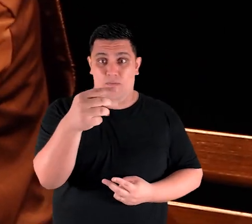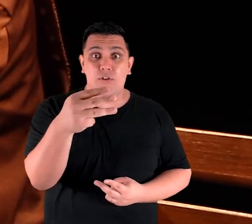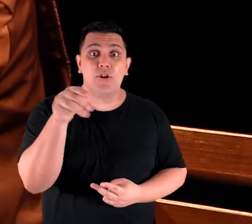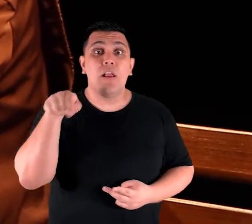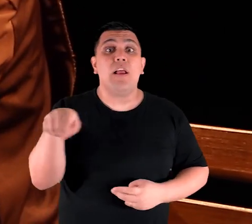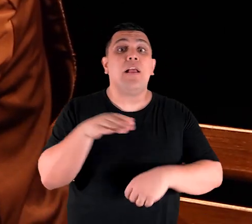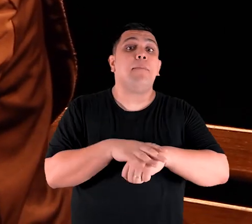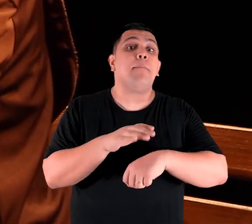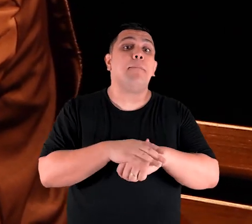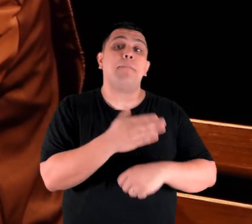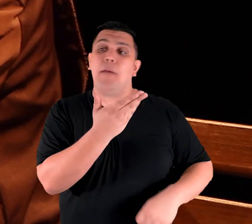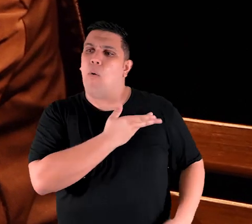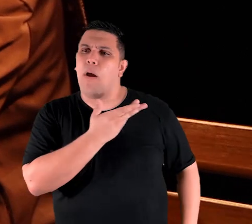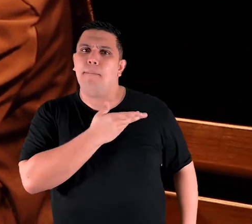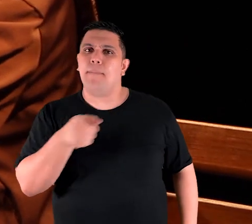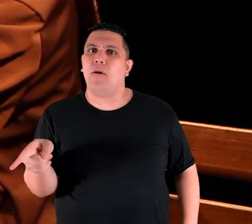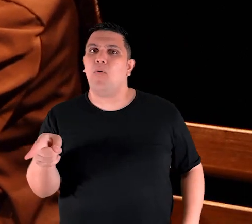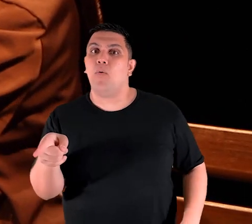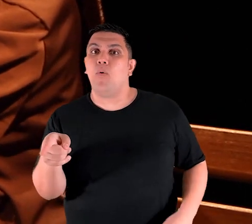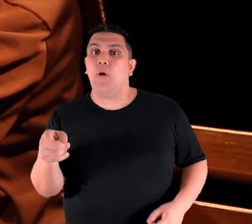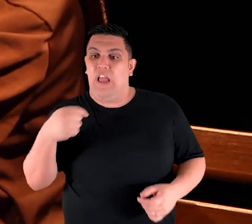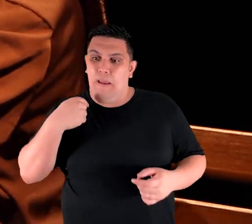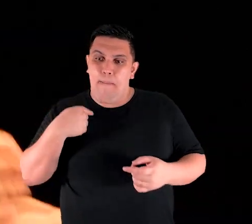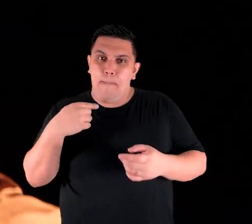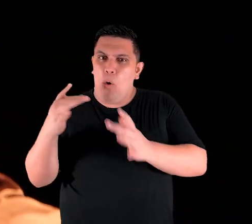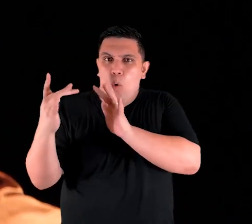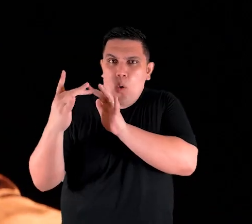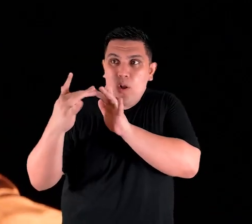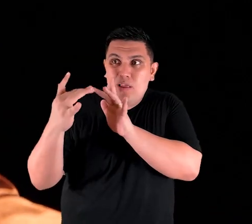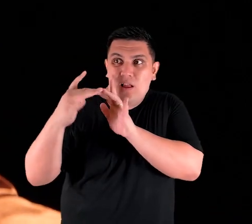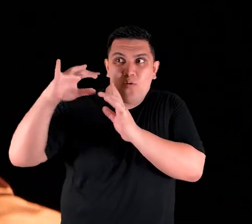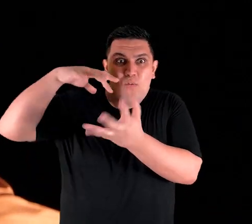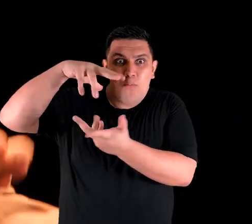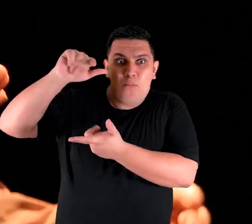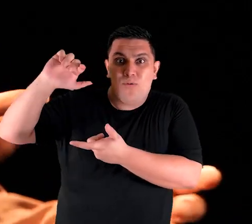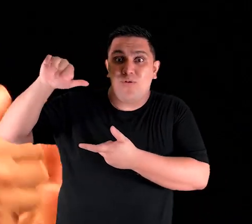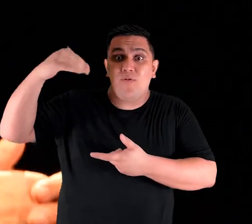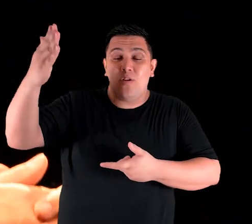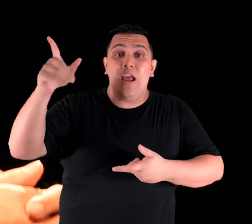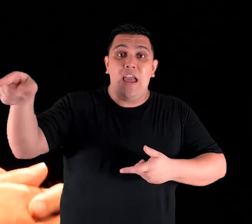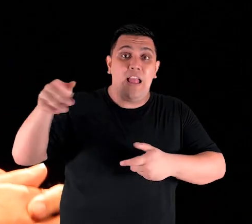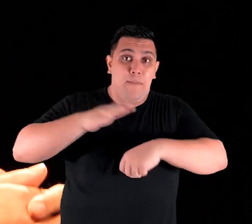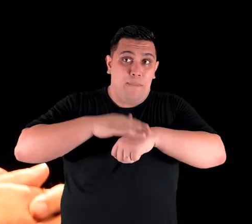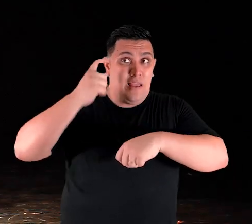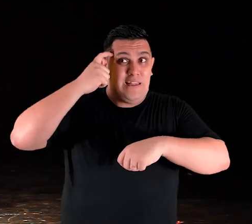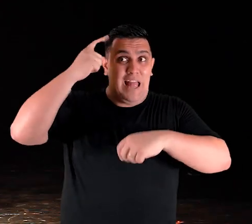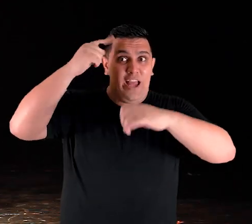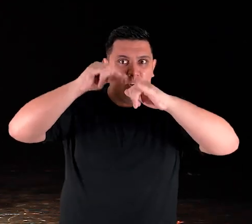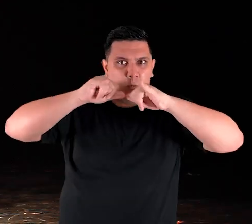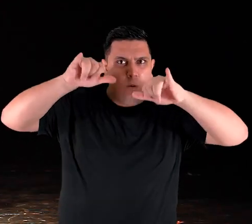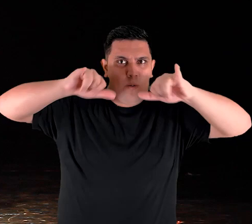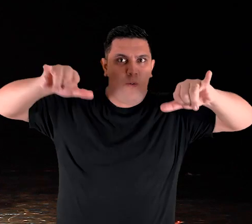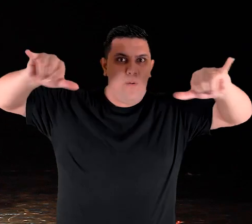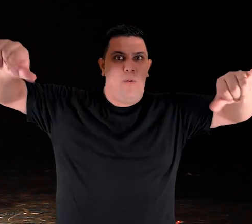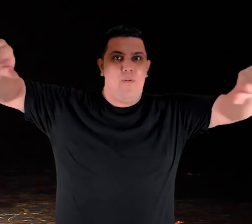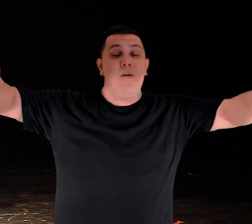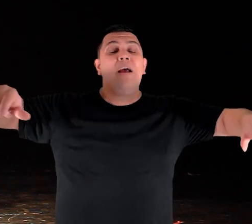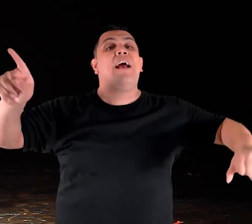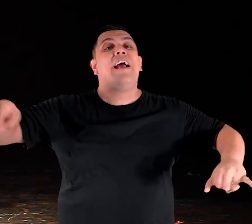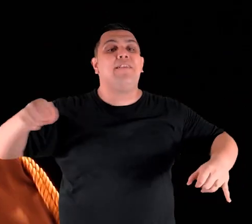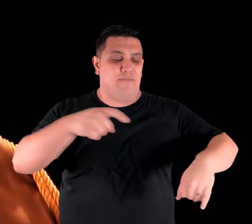Ele era meu laço com o mundo externo. Foi ele quem propagou as minhas ideias. E foi nesse